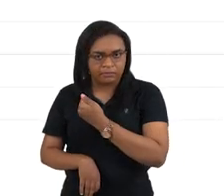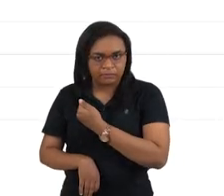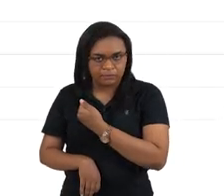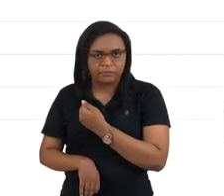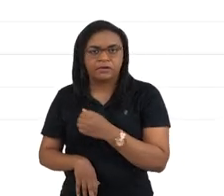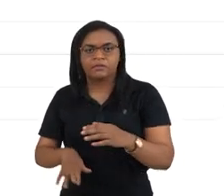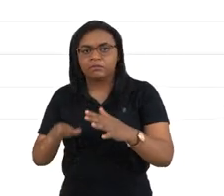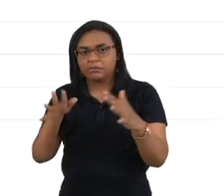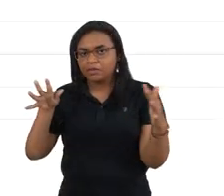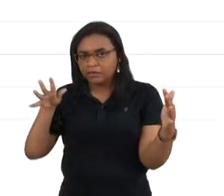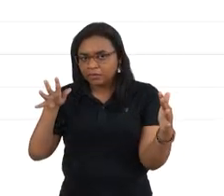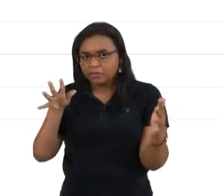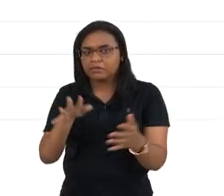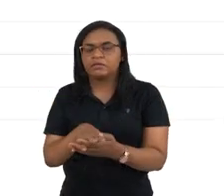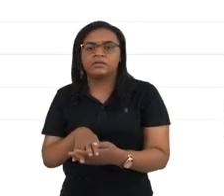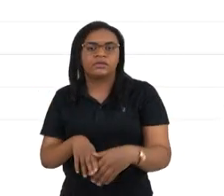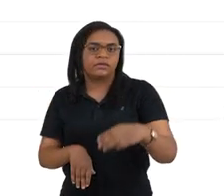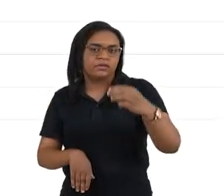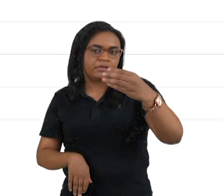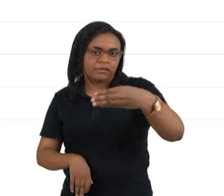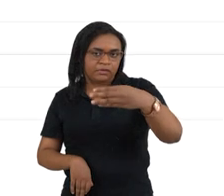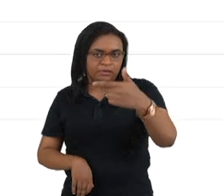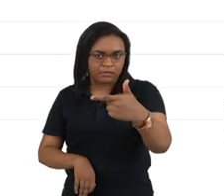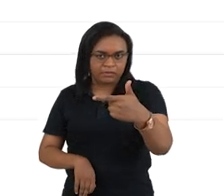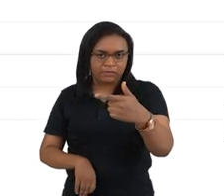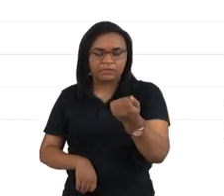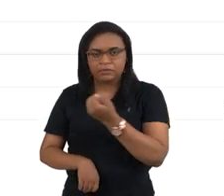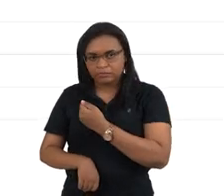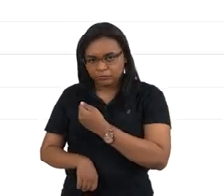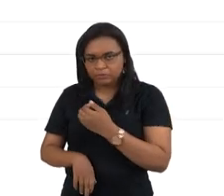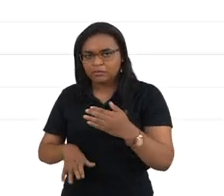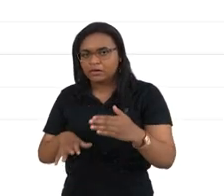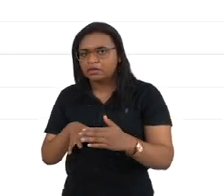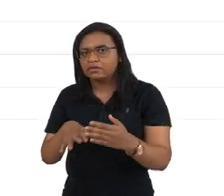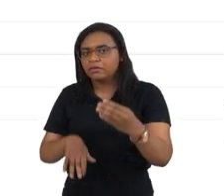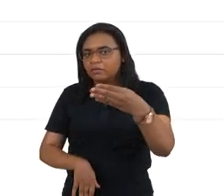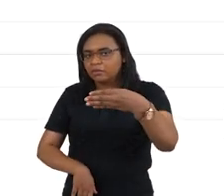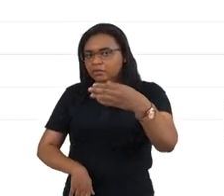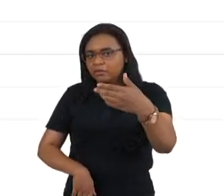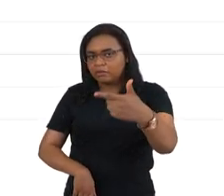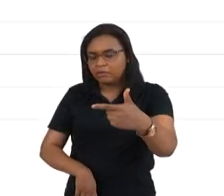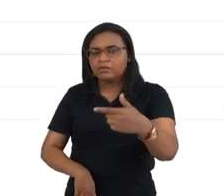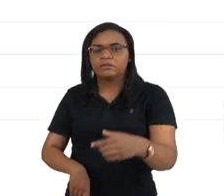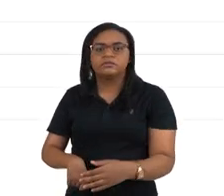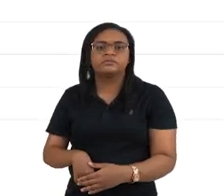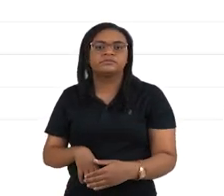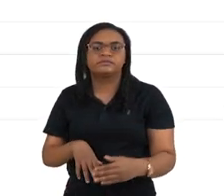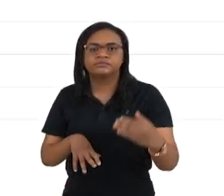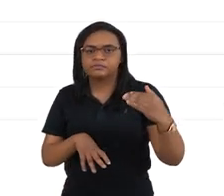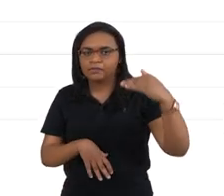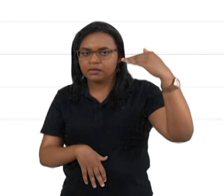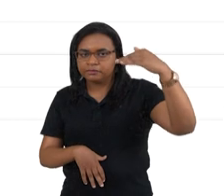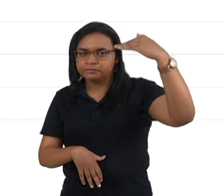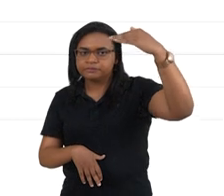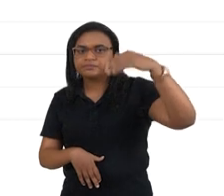maior do que 42. Então, aqui ó, vai ser um número maior. Então, se é maior, vai crescer nesse sentido também. Como as setas